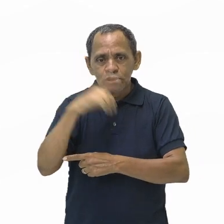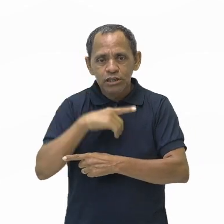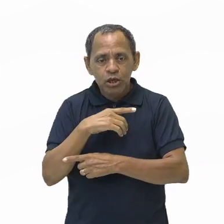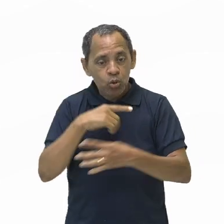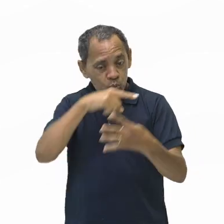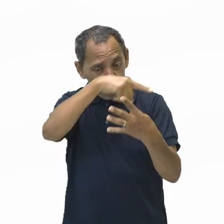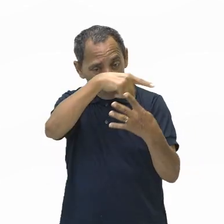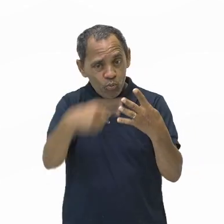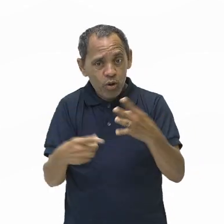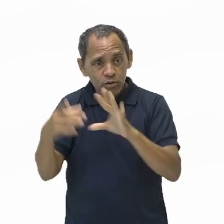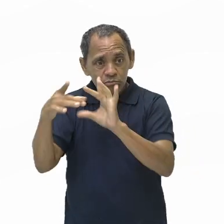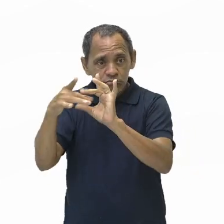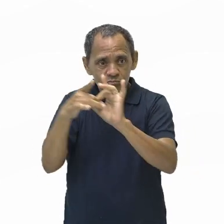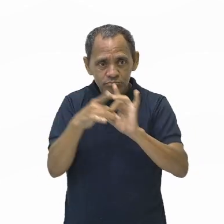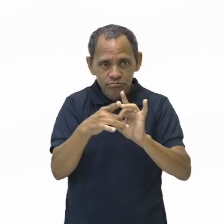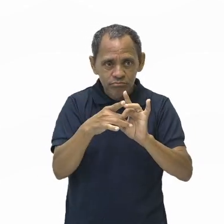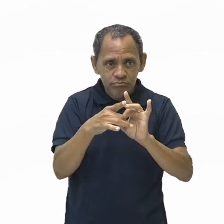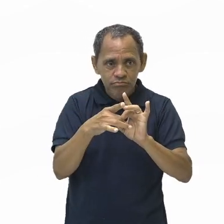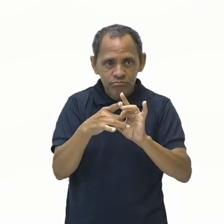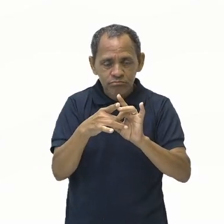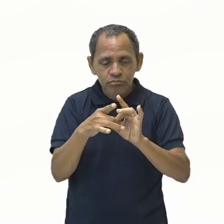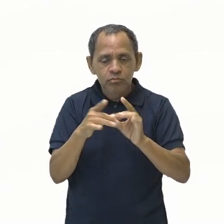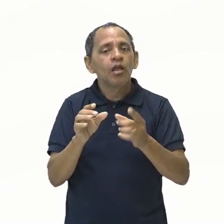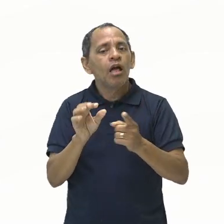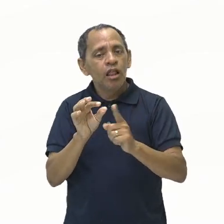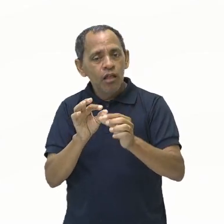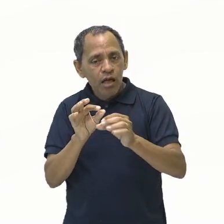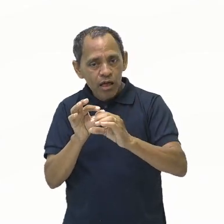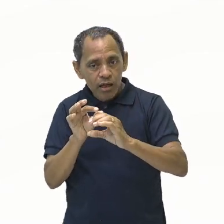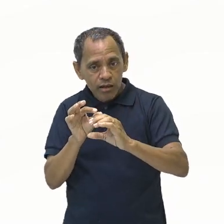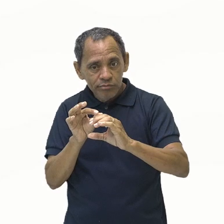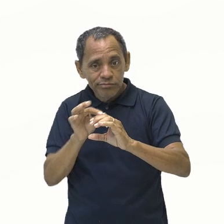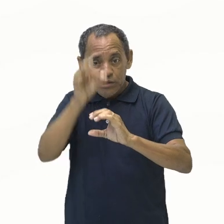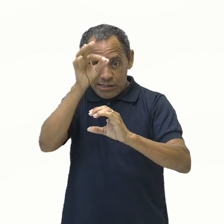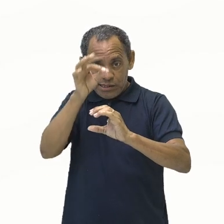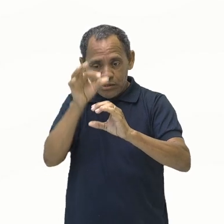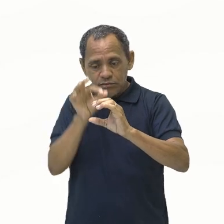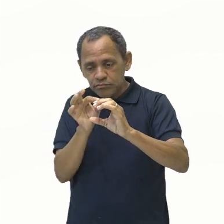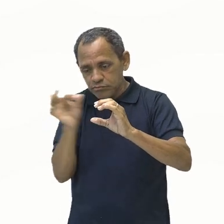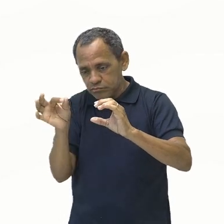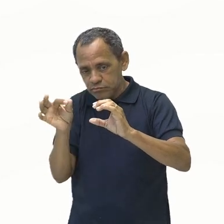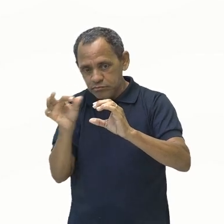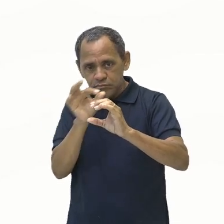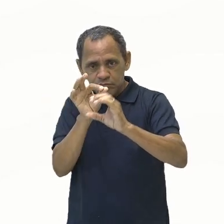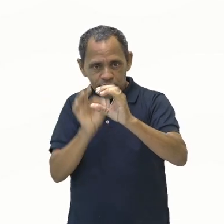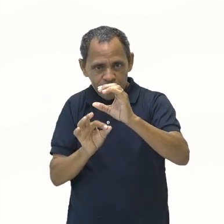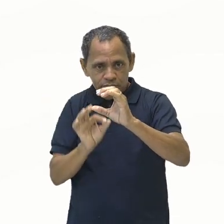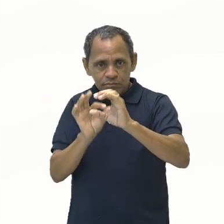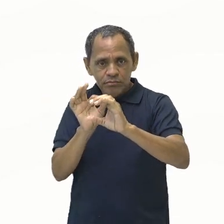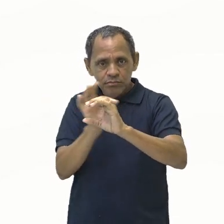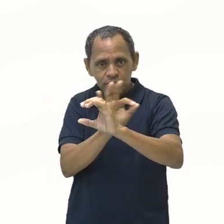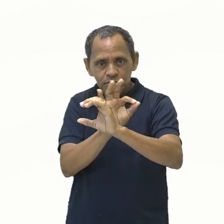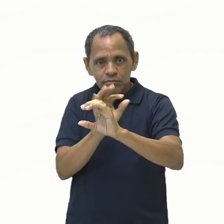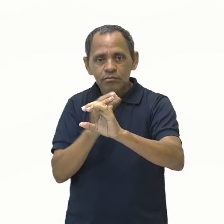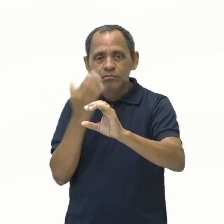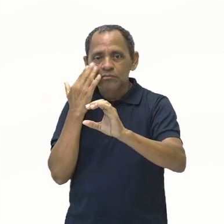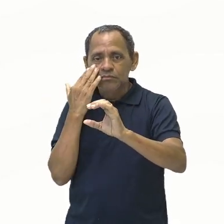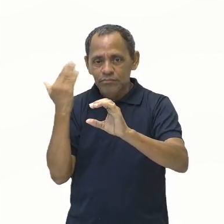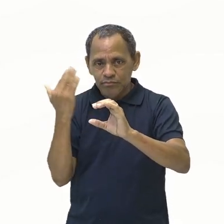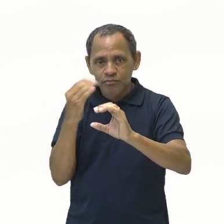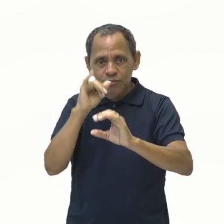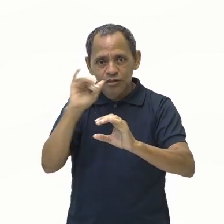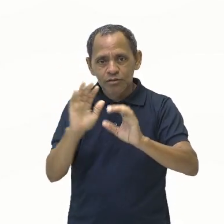ligações. Mas essas 4 ligações, elas podem ser feitas da seguinte forma. O carbono aqui, ó, o que ele vai